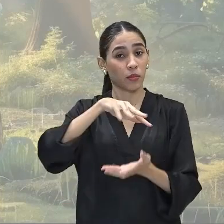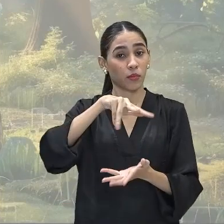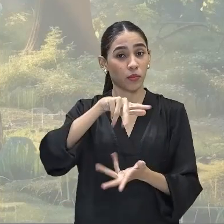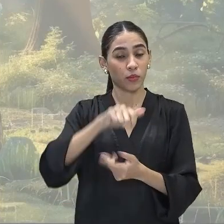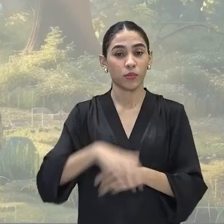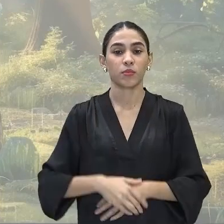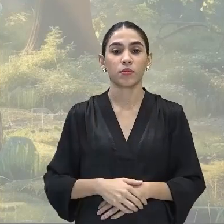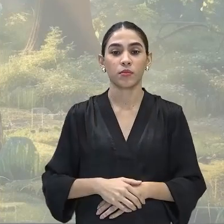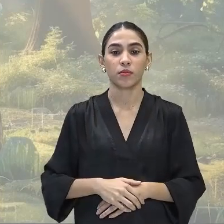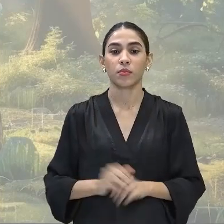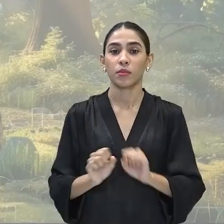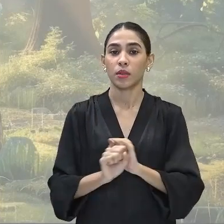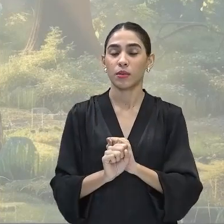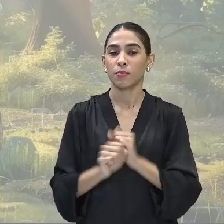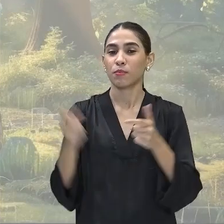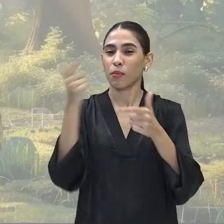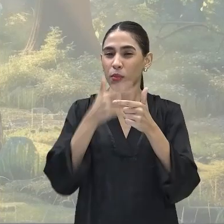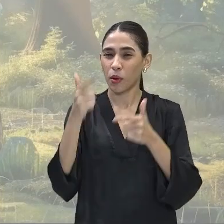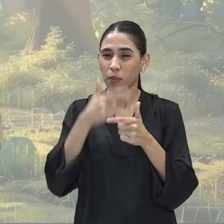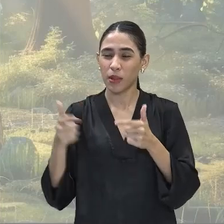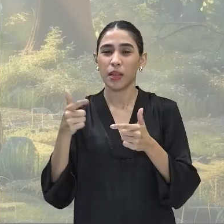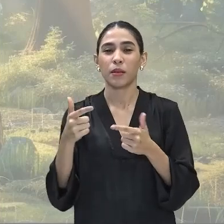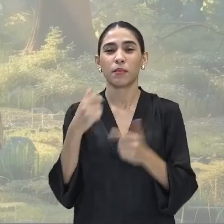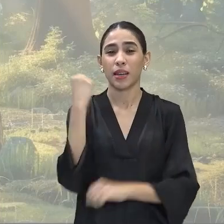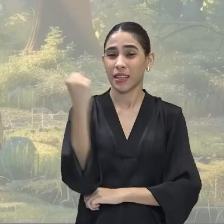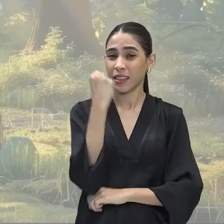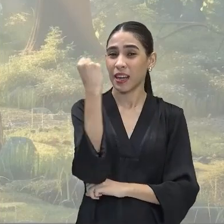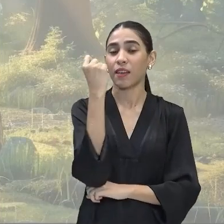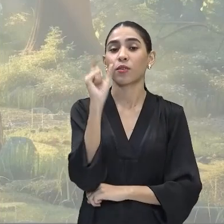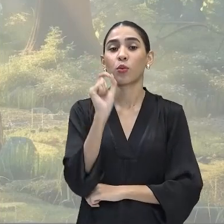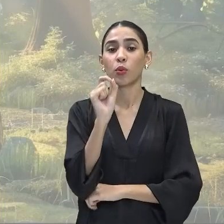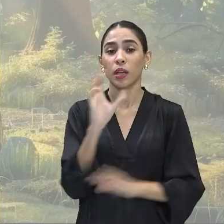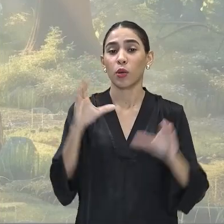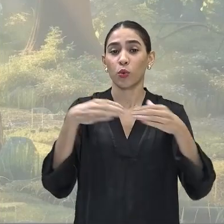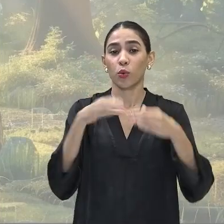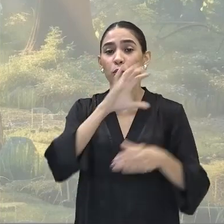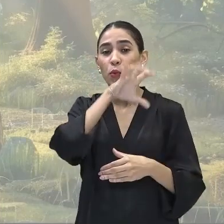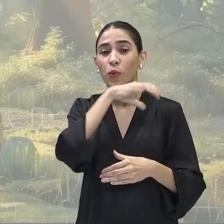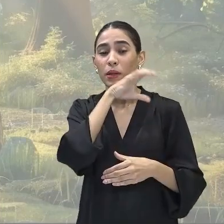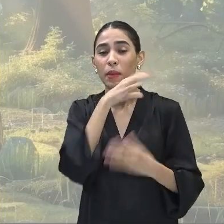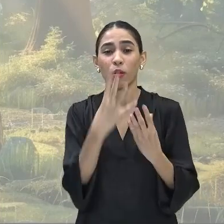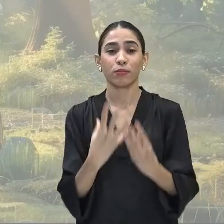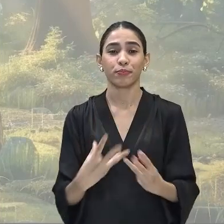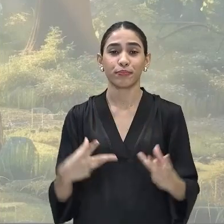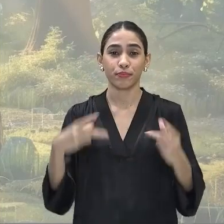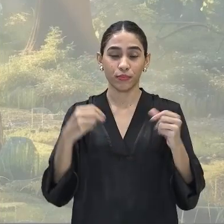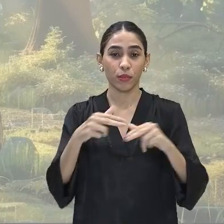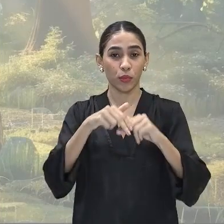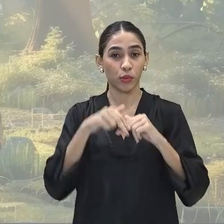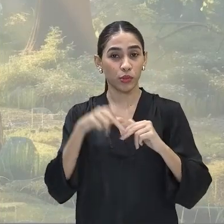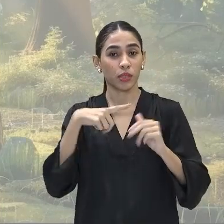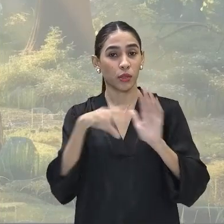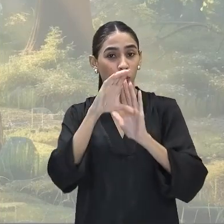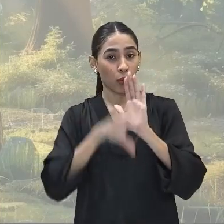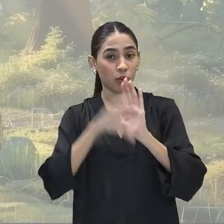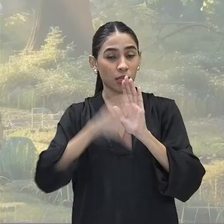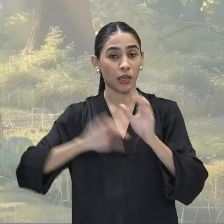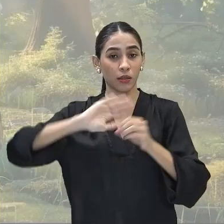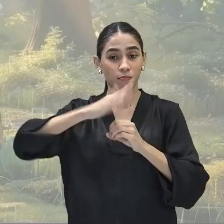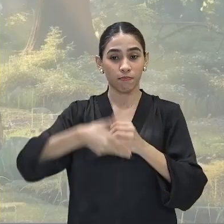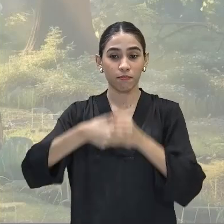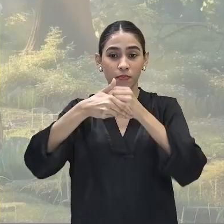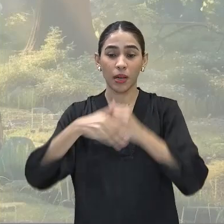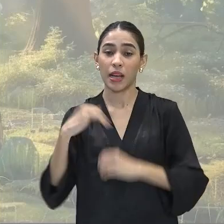dos grandes problemas é a questão da extinção das espécies, não é mesmo? Por isso que existe um conceito ecológico